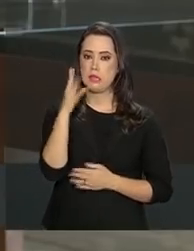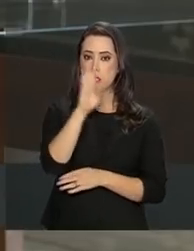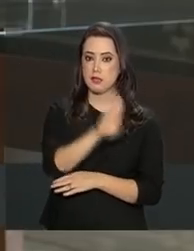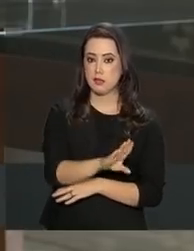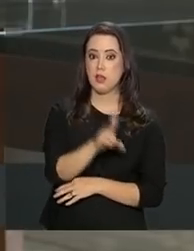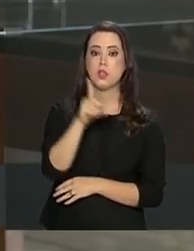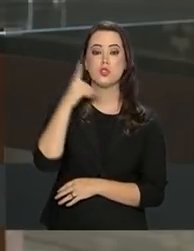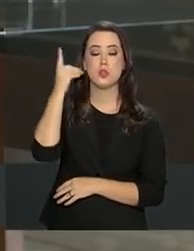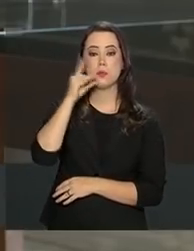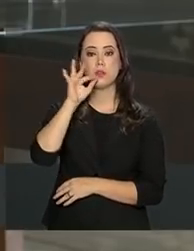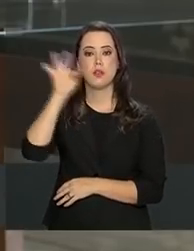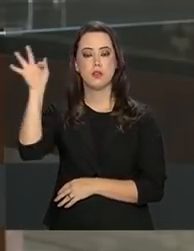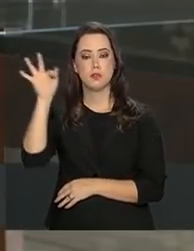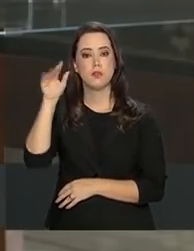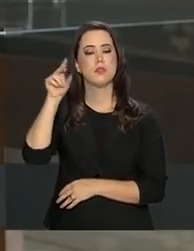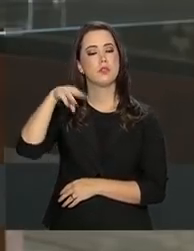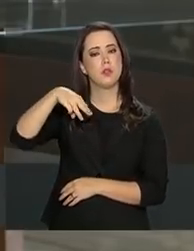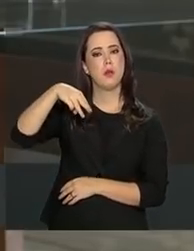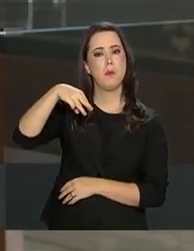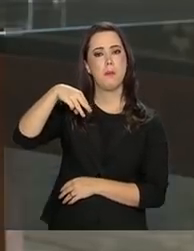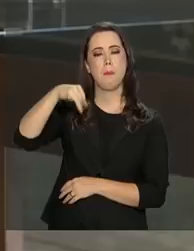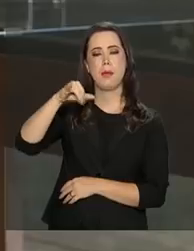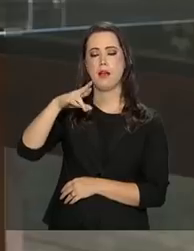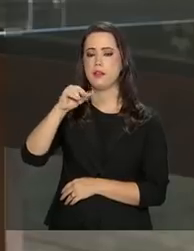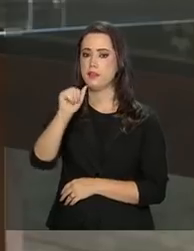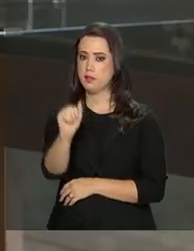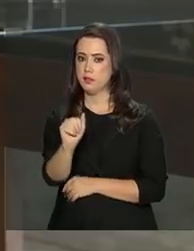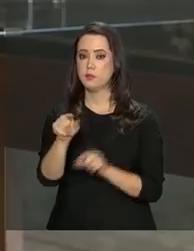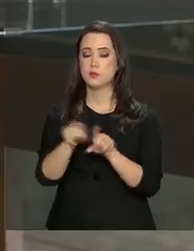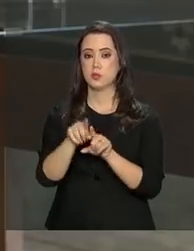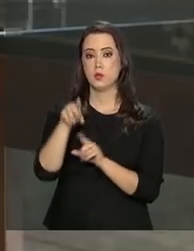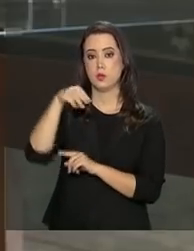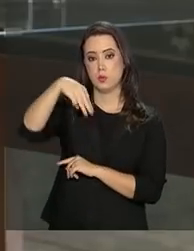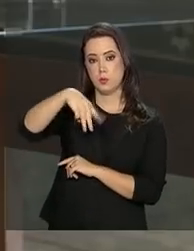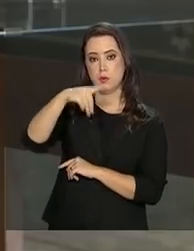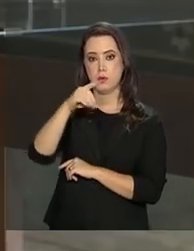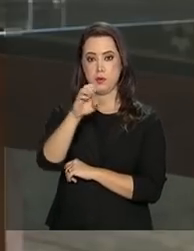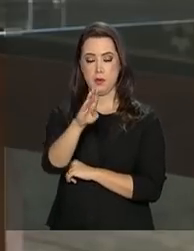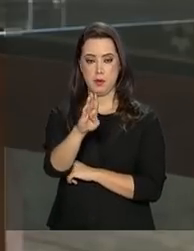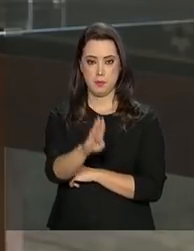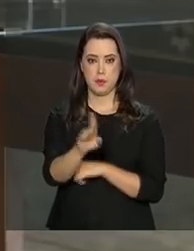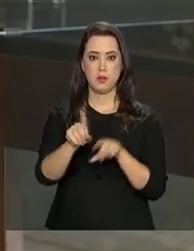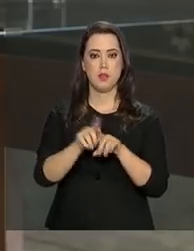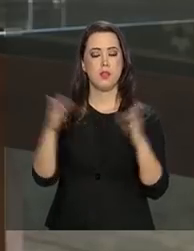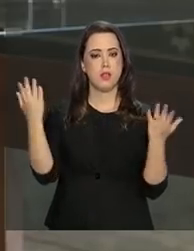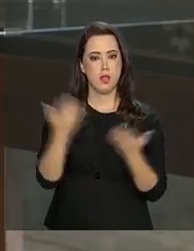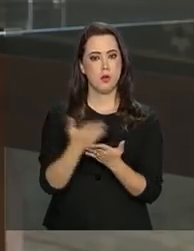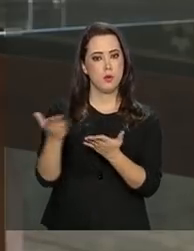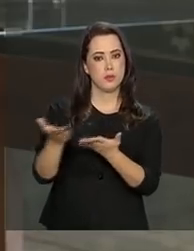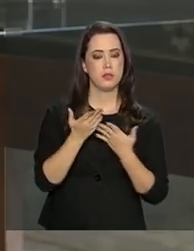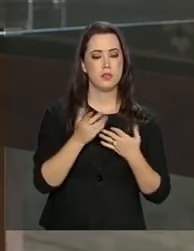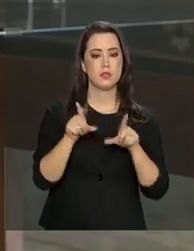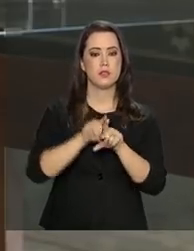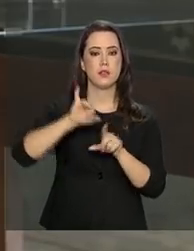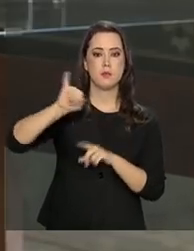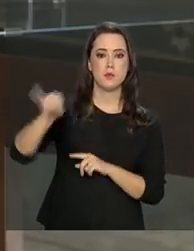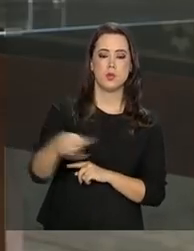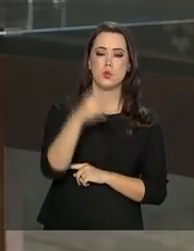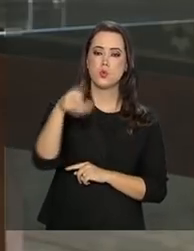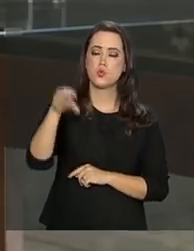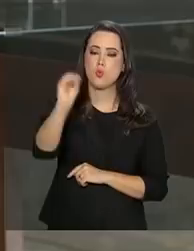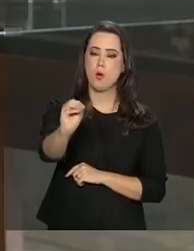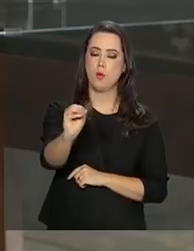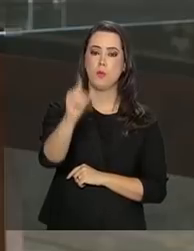federal a marinha raupp do mdb e agora às quatro da tarde ele recebe joão campos que é deputado pelo prb de goiás